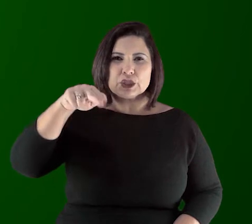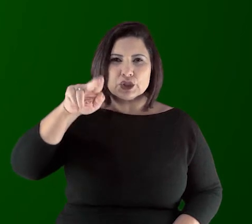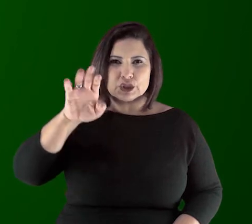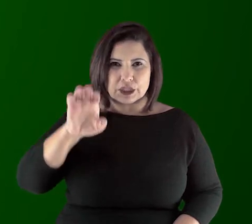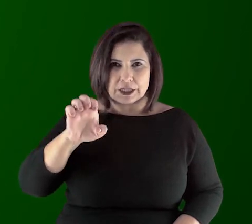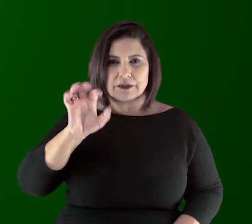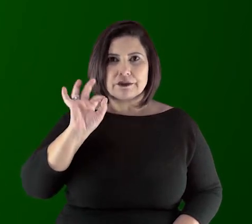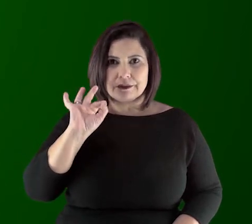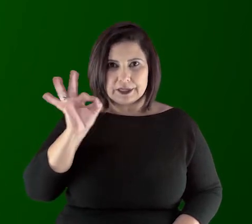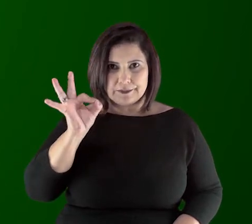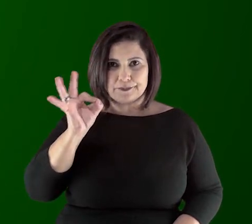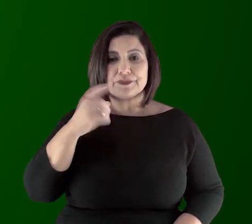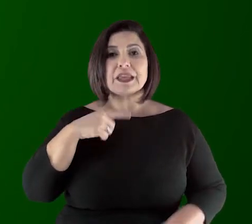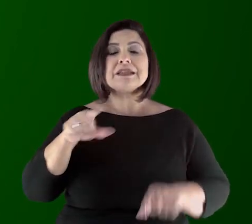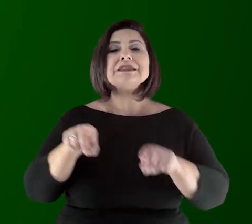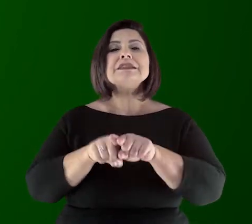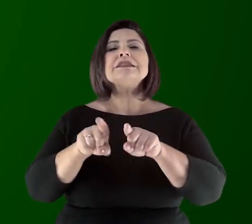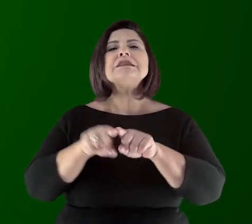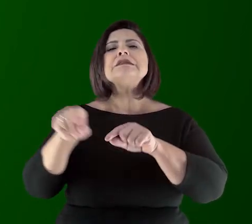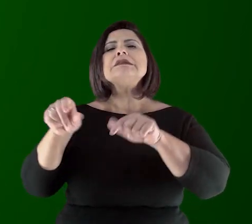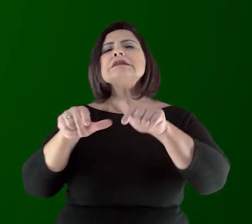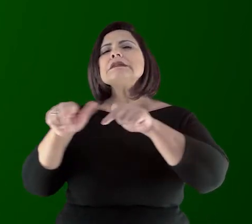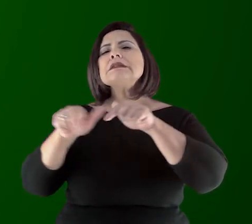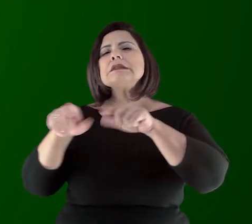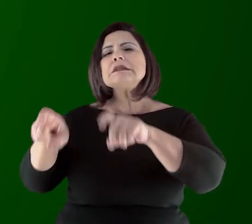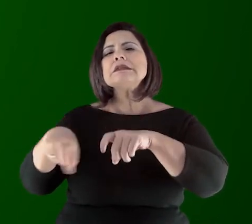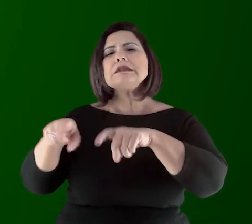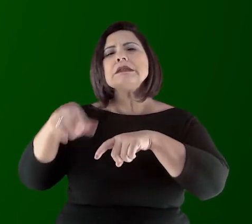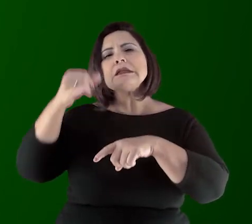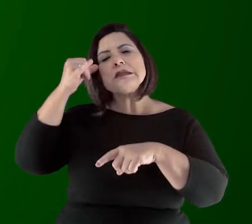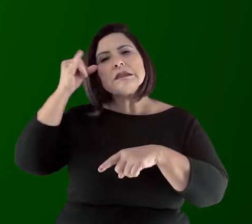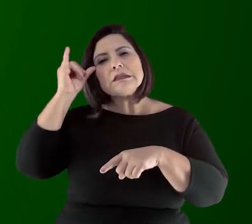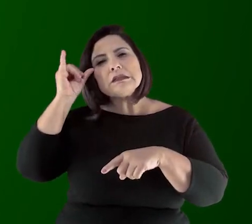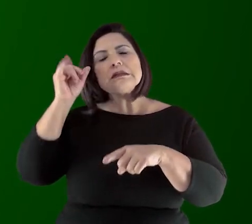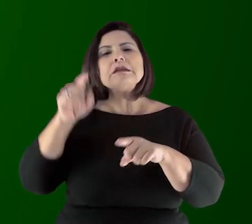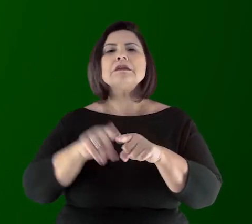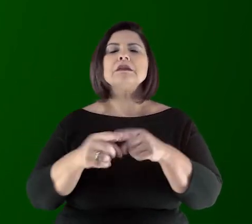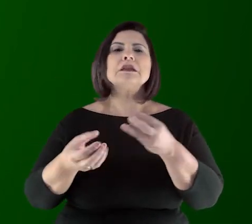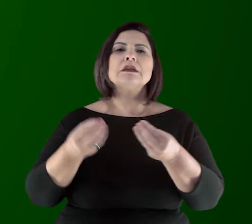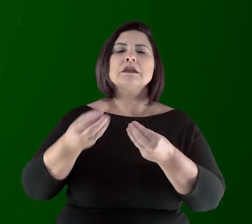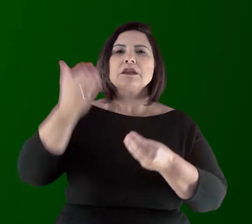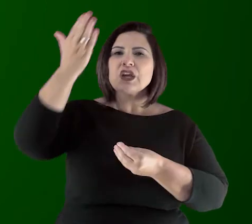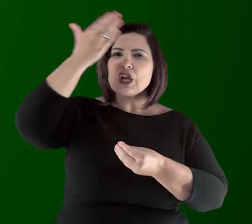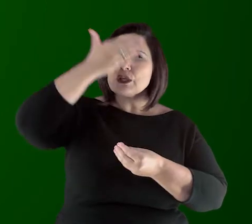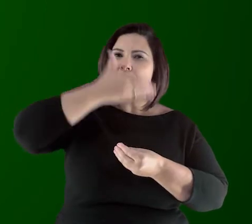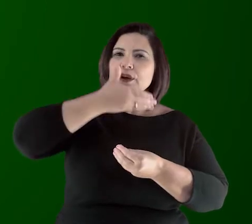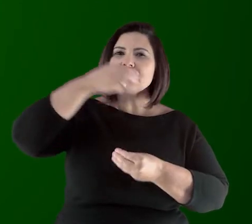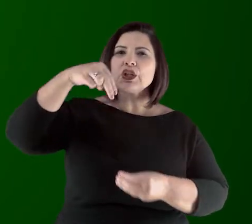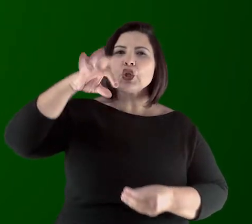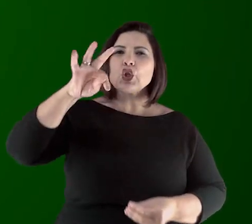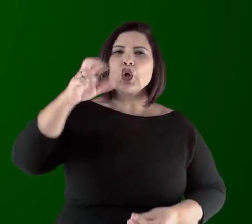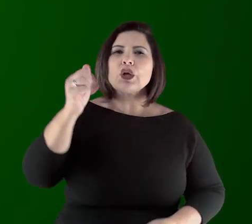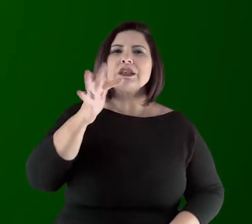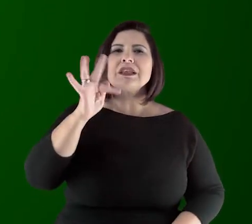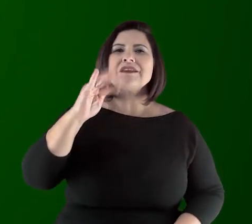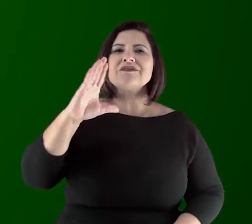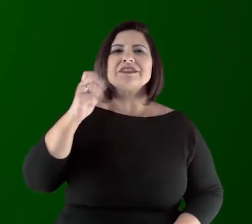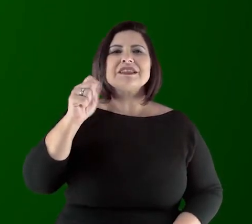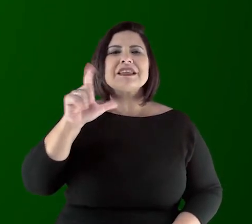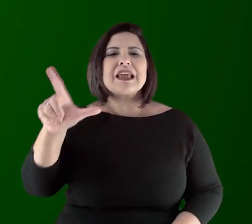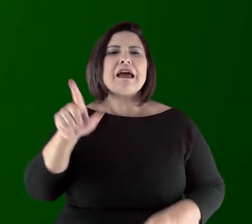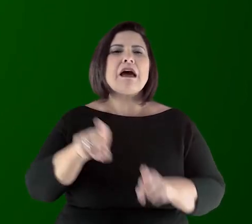assalariado, ele pode ter o que a gente chamava de contra-cheque atualizado. Se ele for um